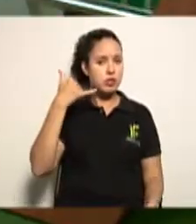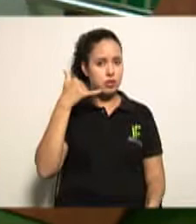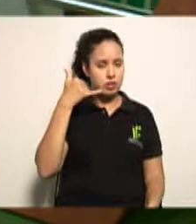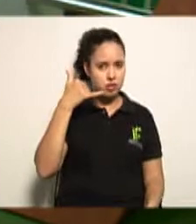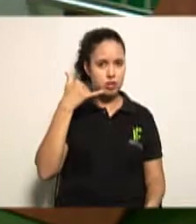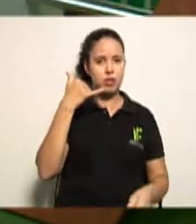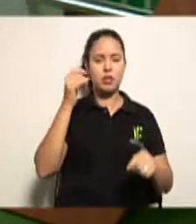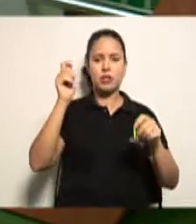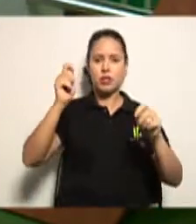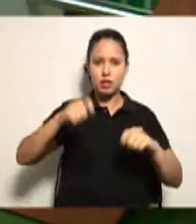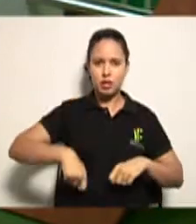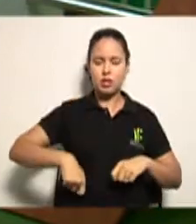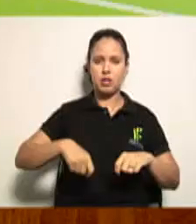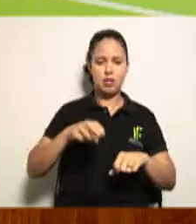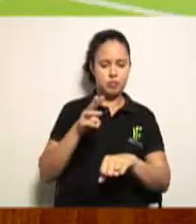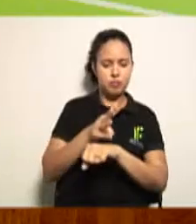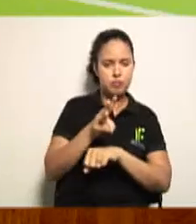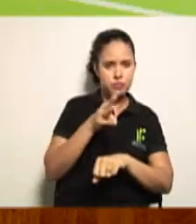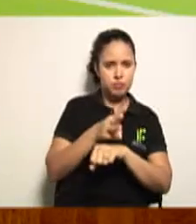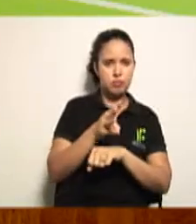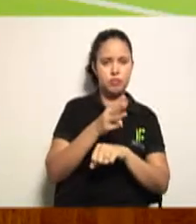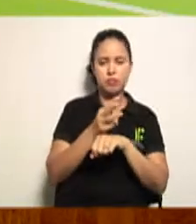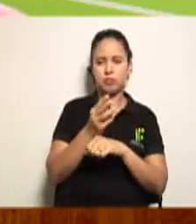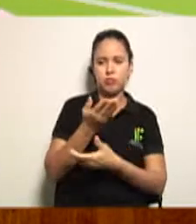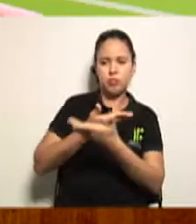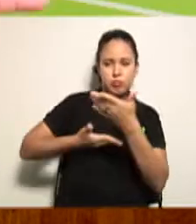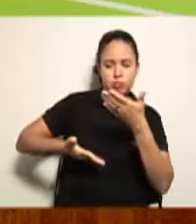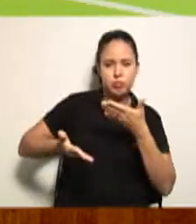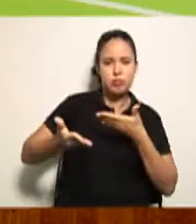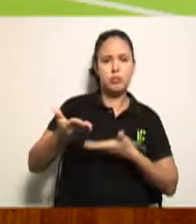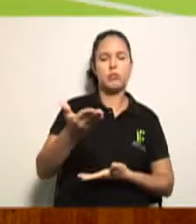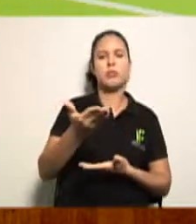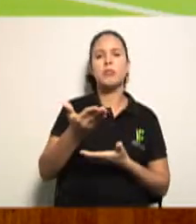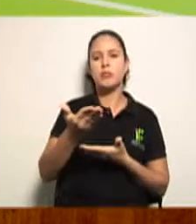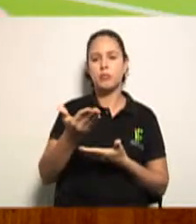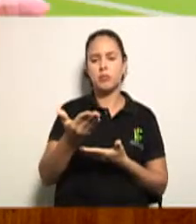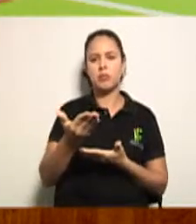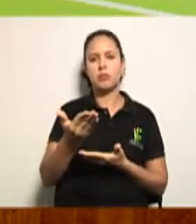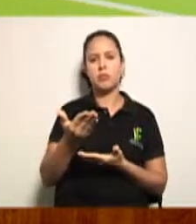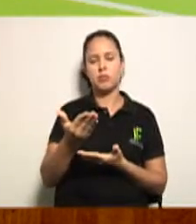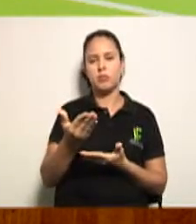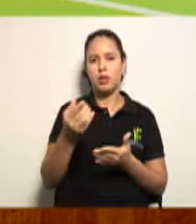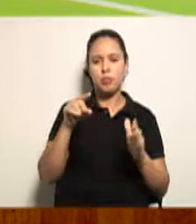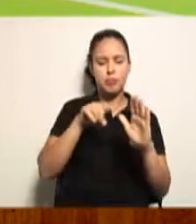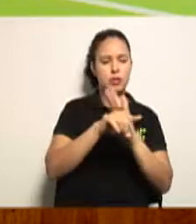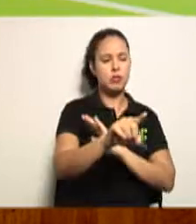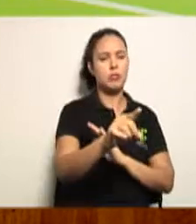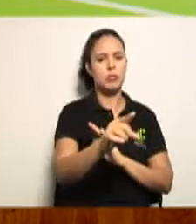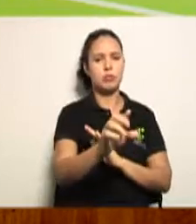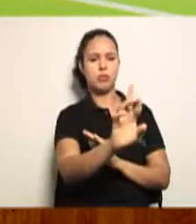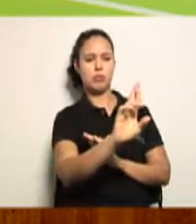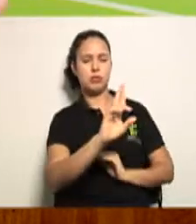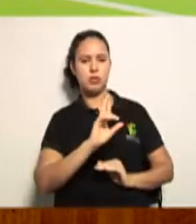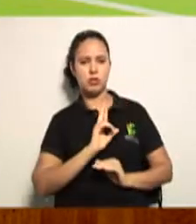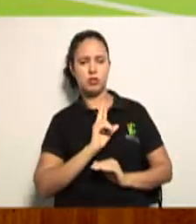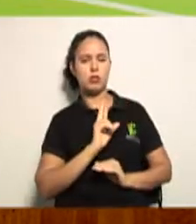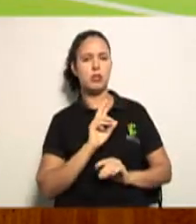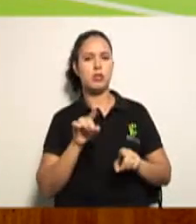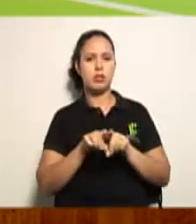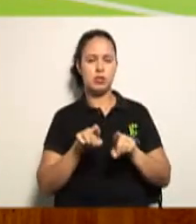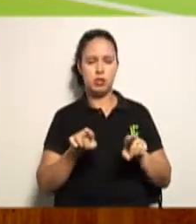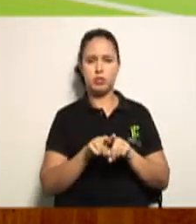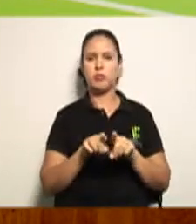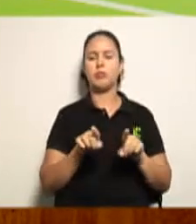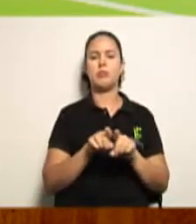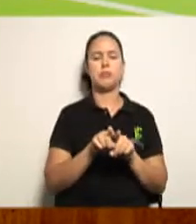recursos, o WhatsApp, né, Sim. que a gente interage, a gente troca opinião e faz consulta e entra no Google, né?